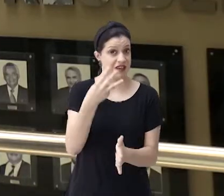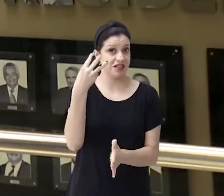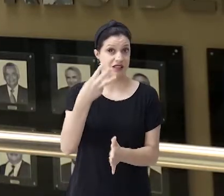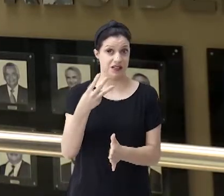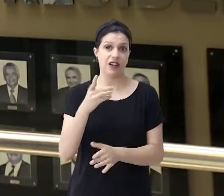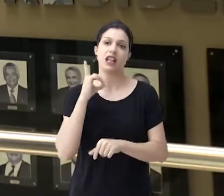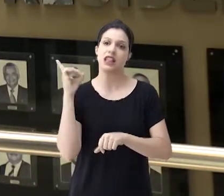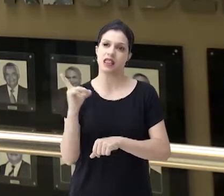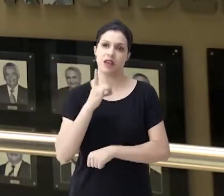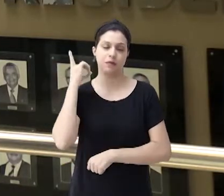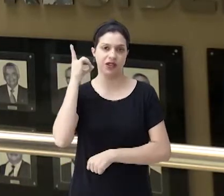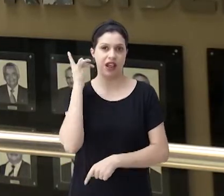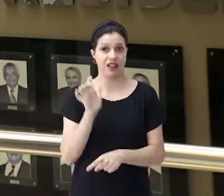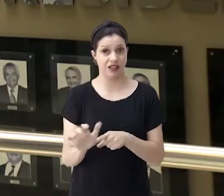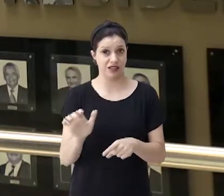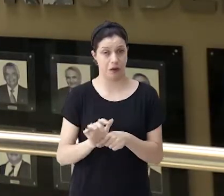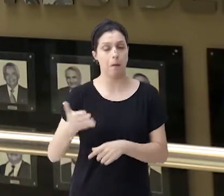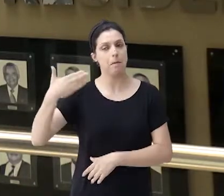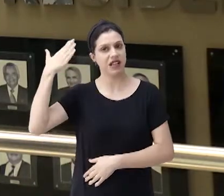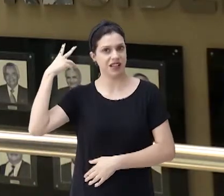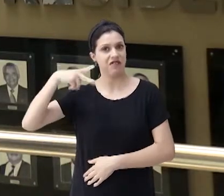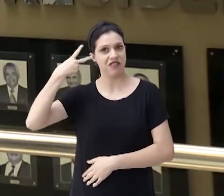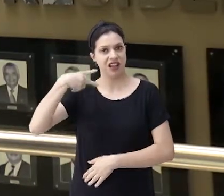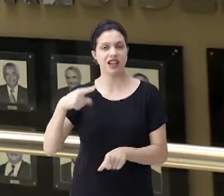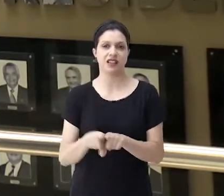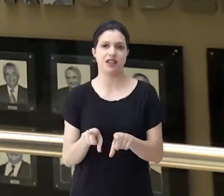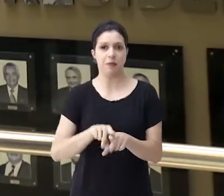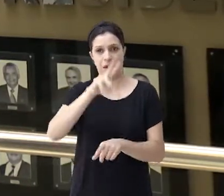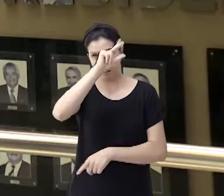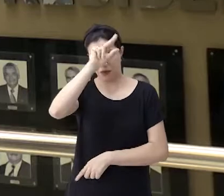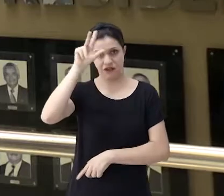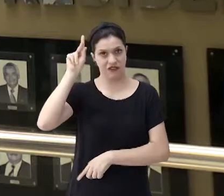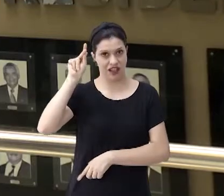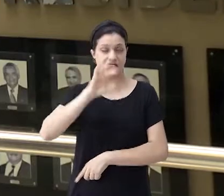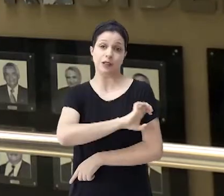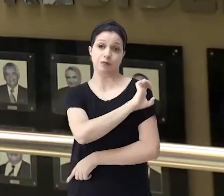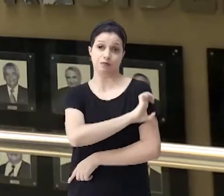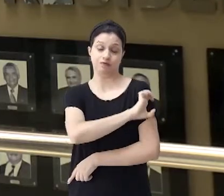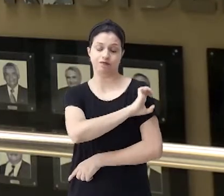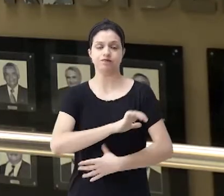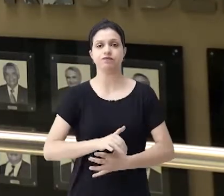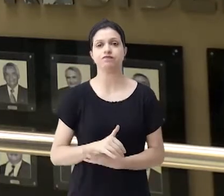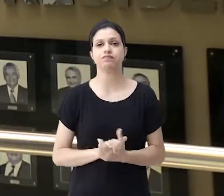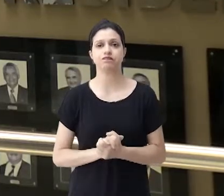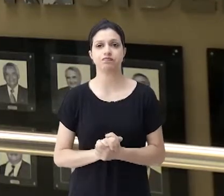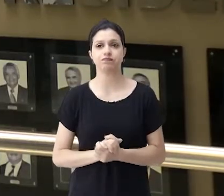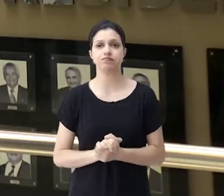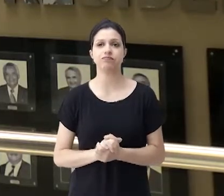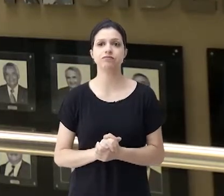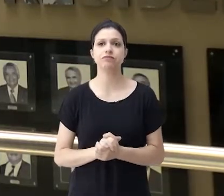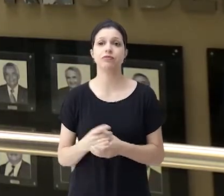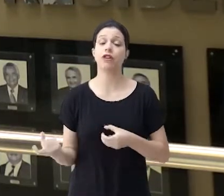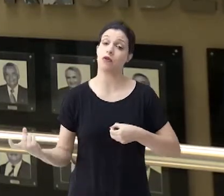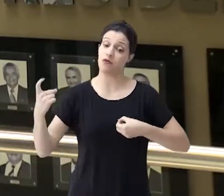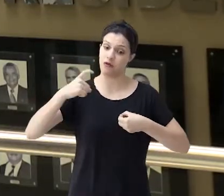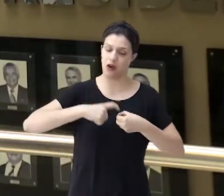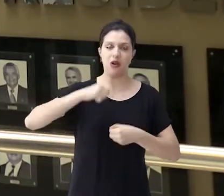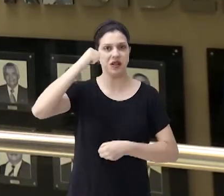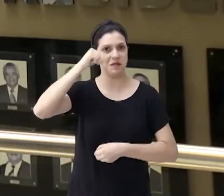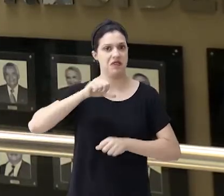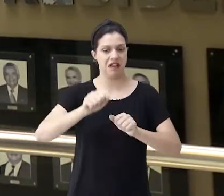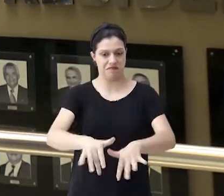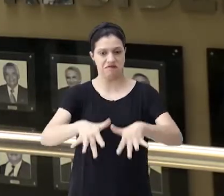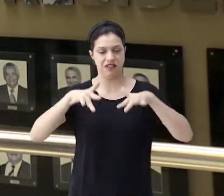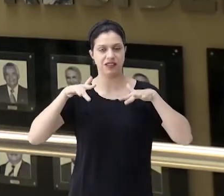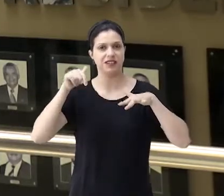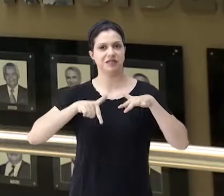pela 3ª vez o mandato de deputada estadual, depois de ter sido vereadora e também prefeita de Eldorado. Ela também marca o retorno